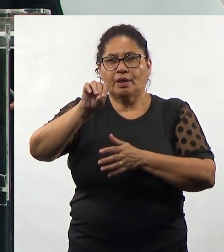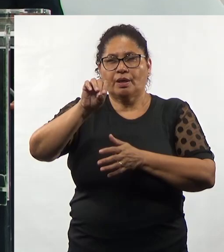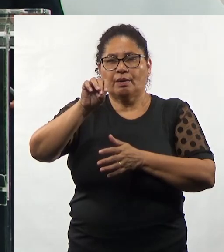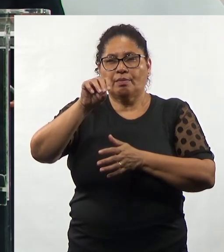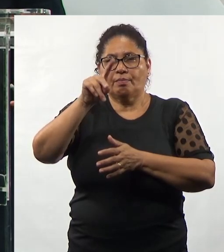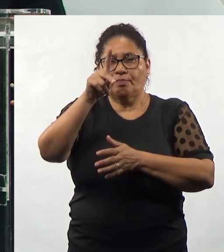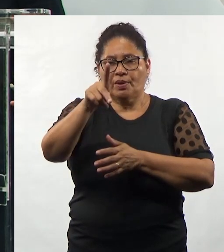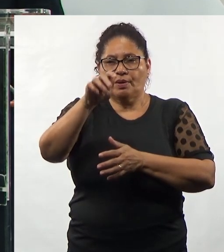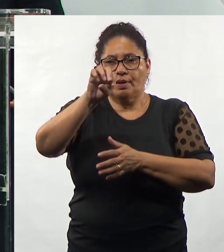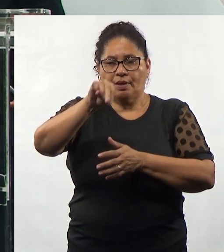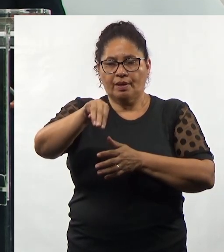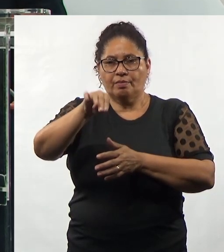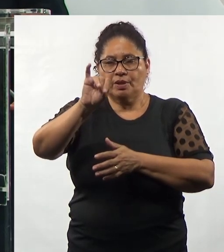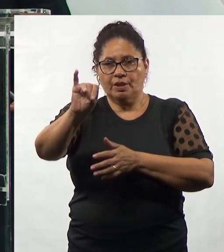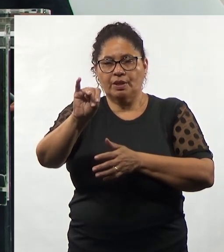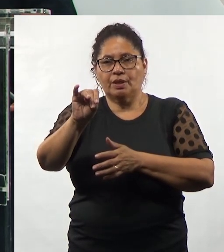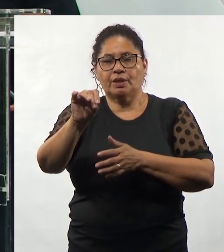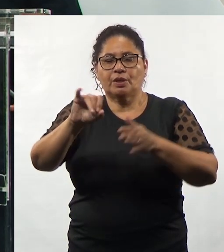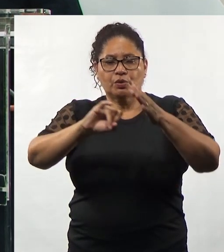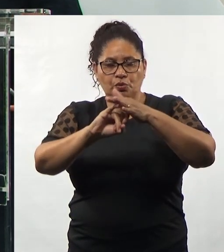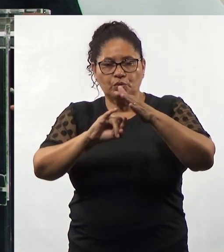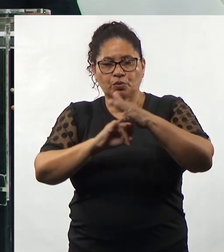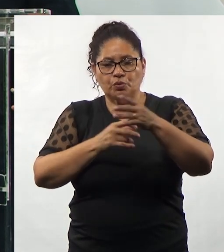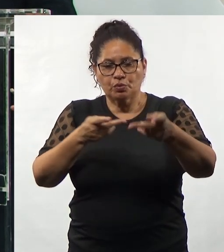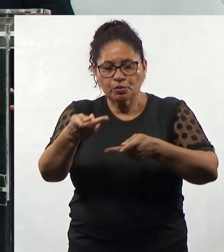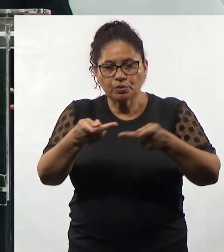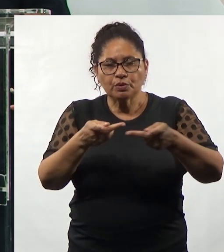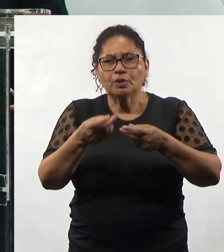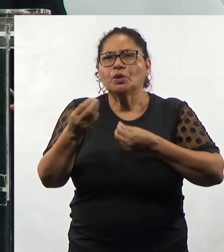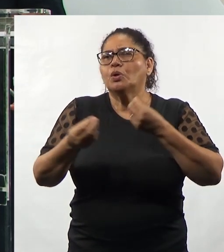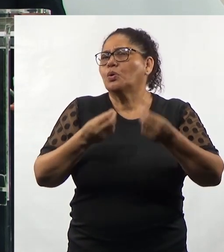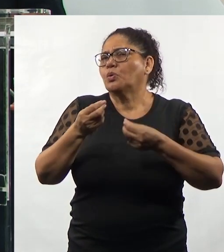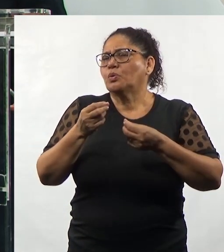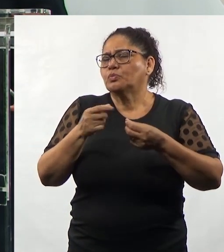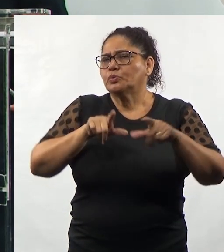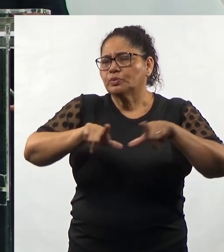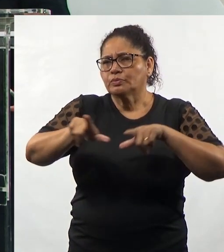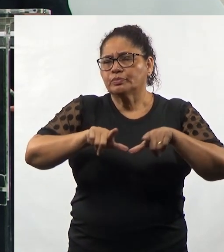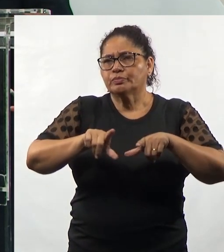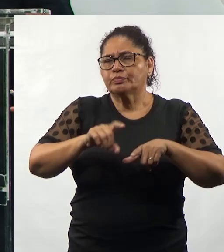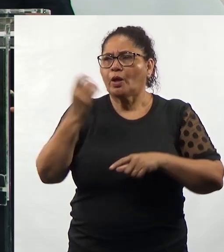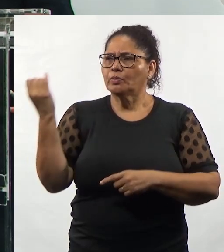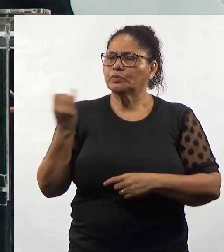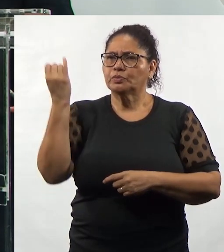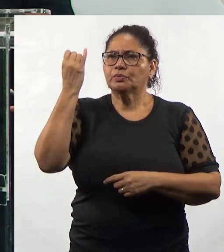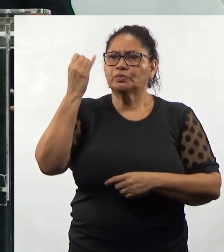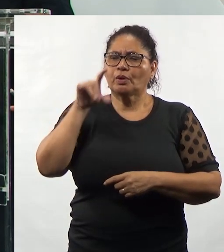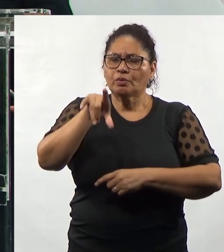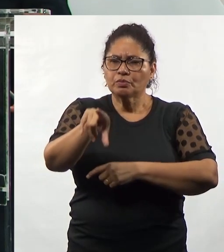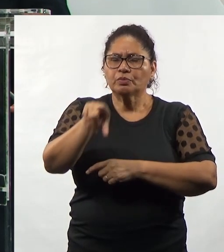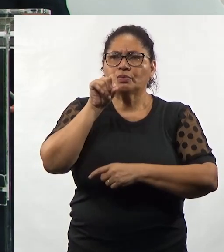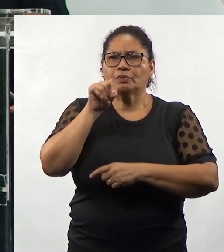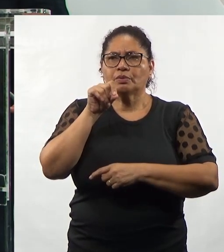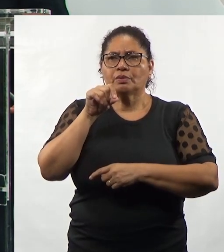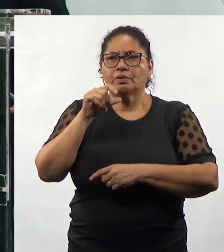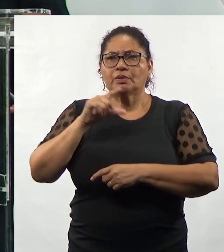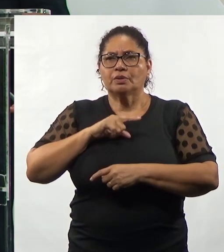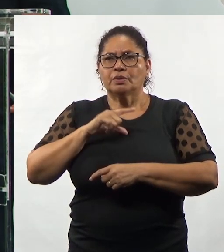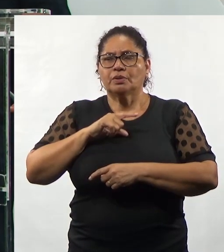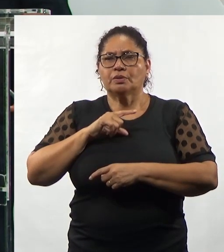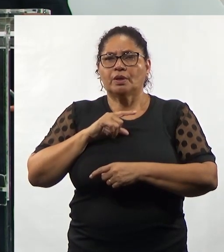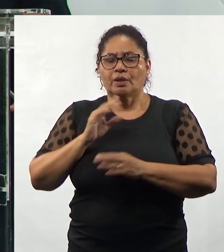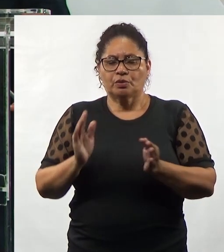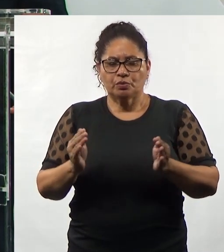de Projetos, que propõe aí como trabalhar com essa priorização e seleção que eles chamam de